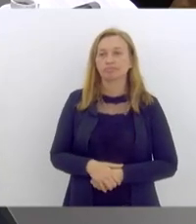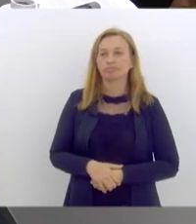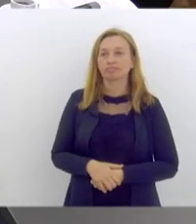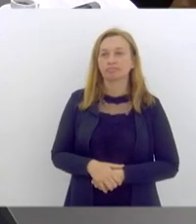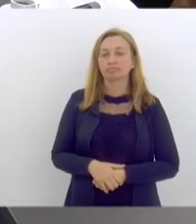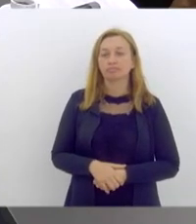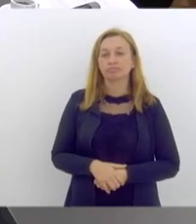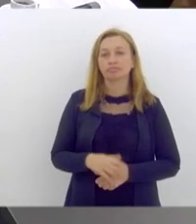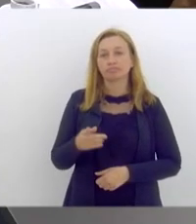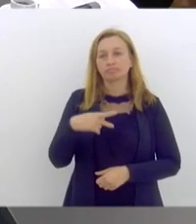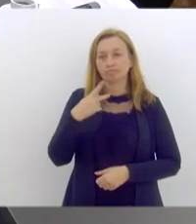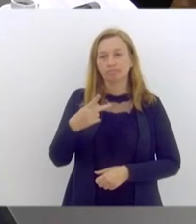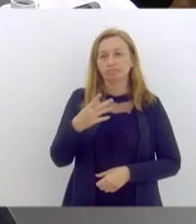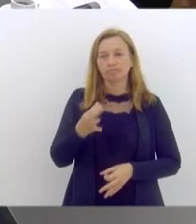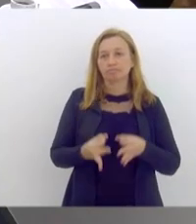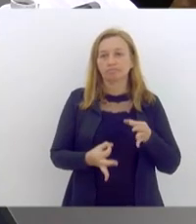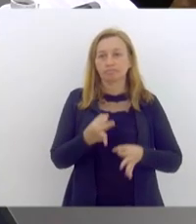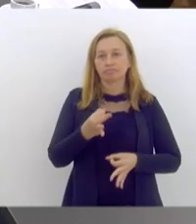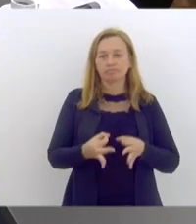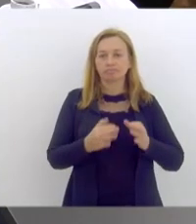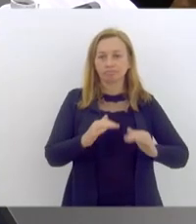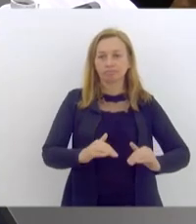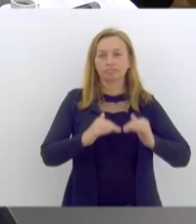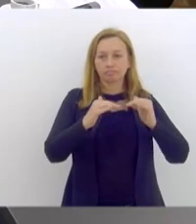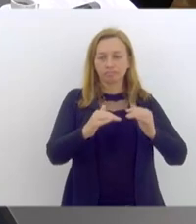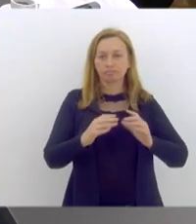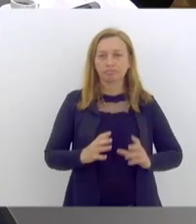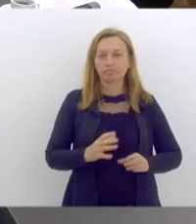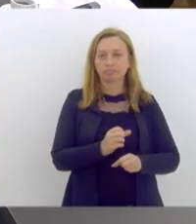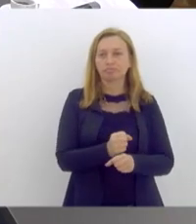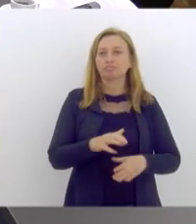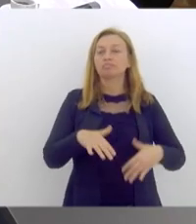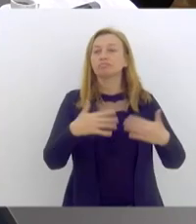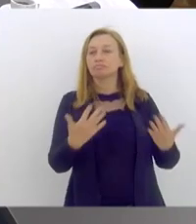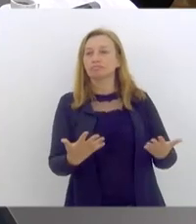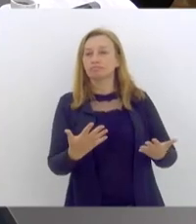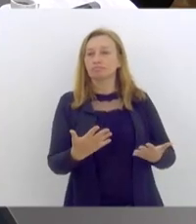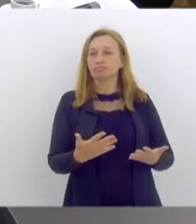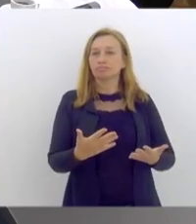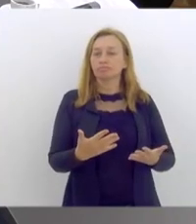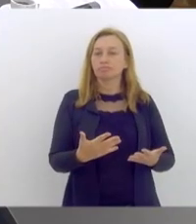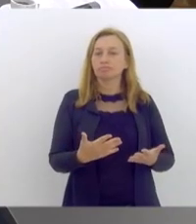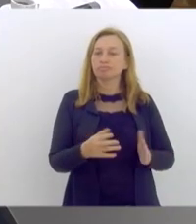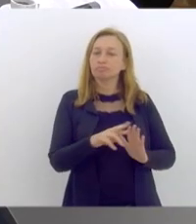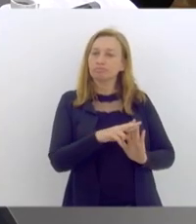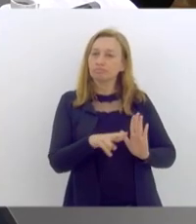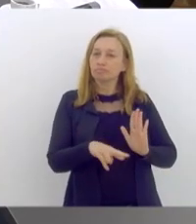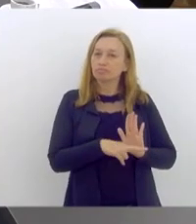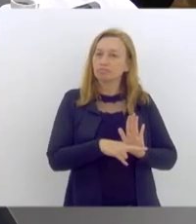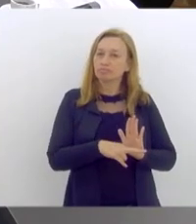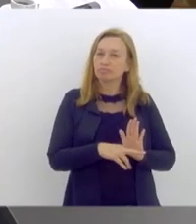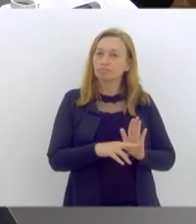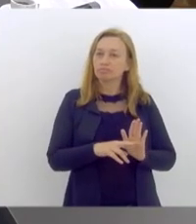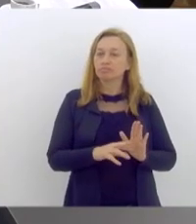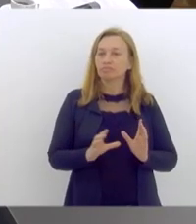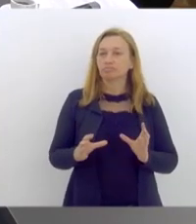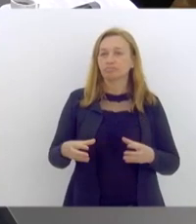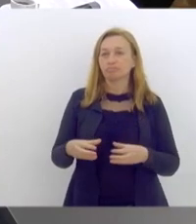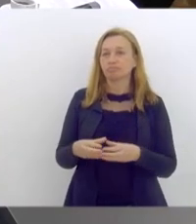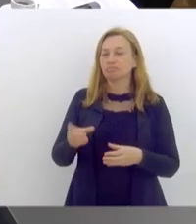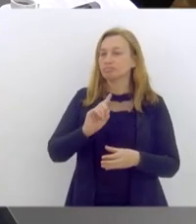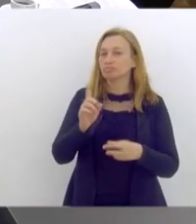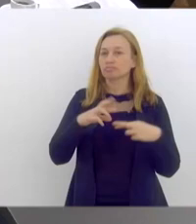vou questionar o Tribunal de Contas qual a medida que cabe a um conselho que não se reúne